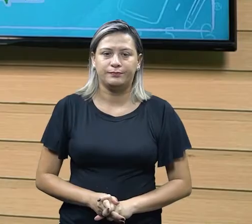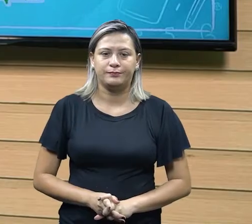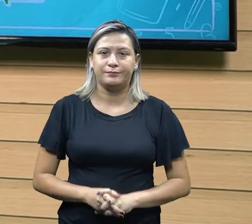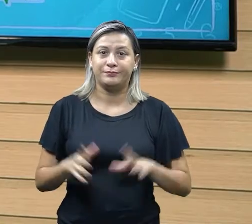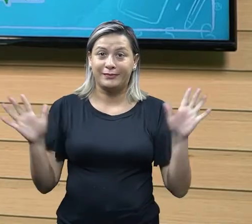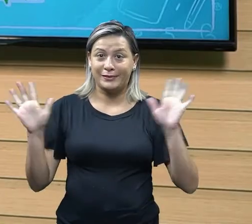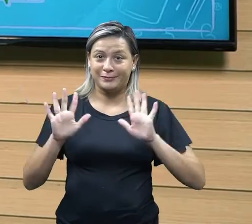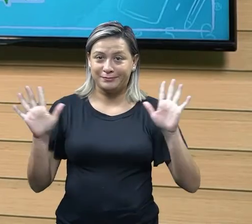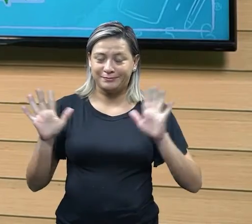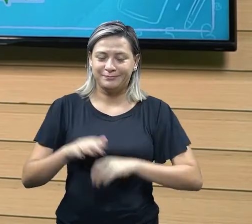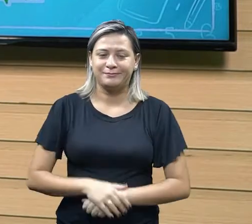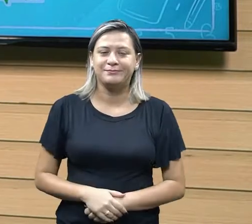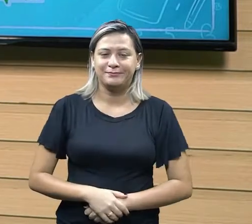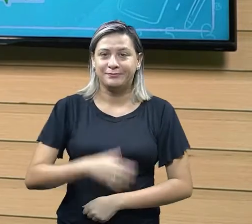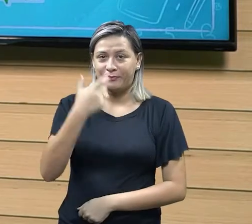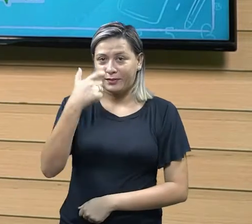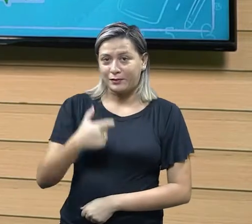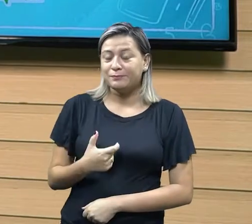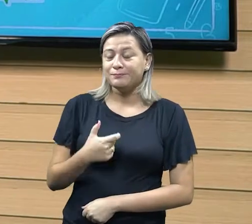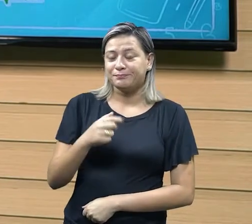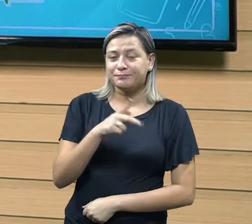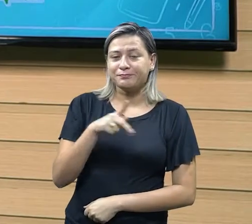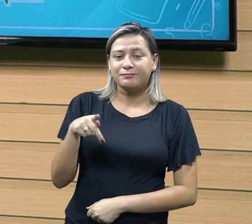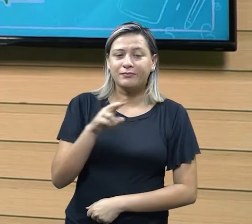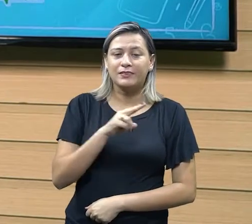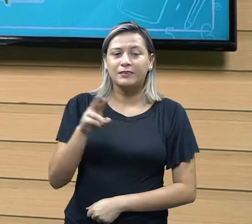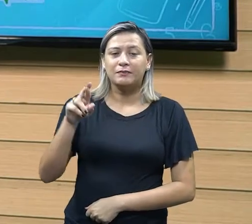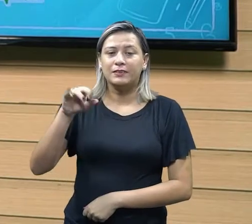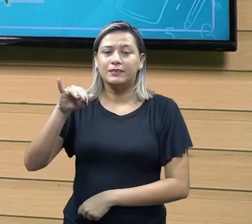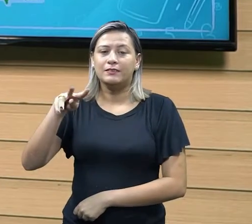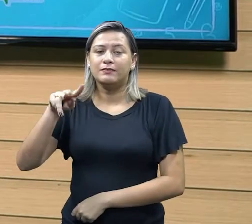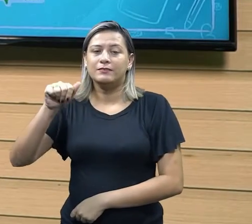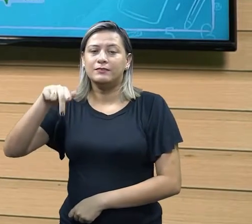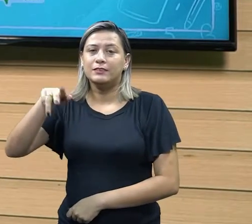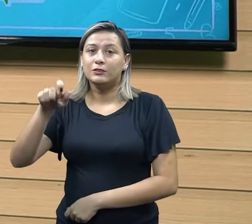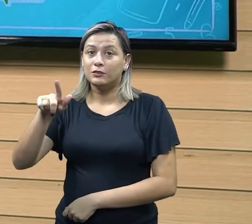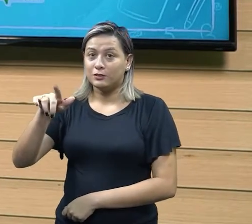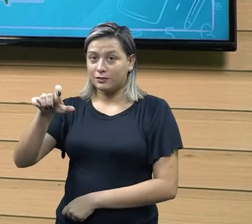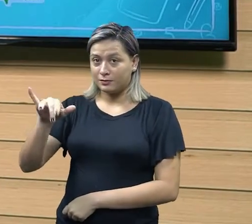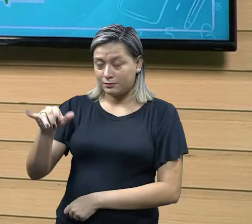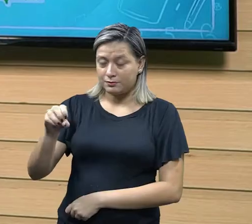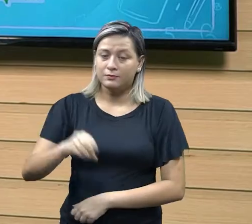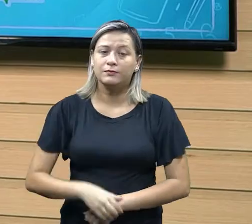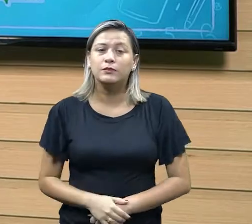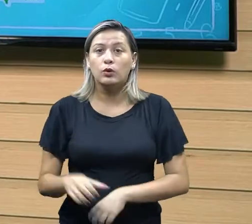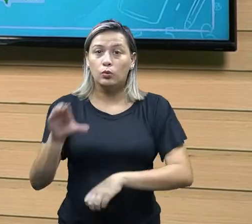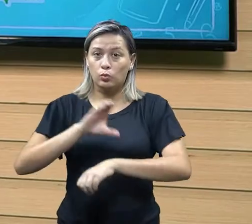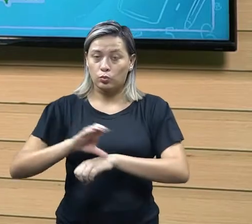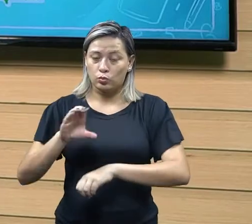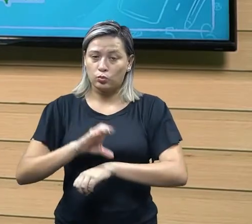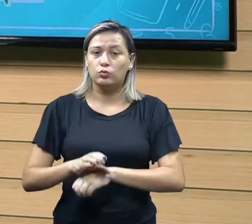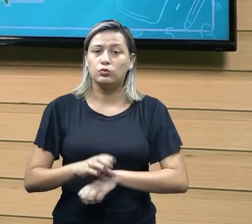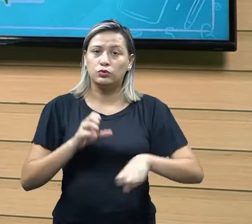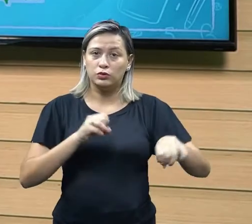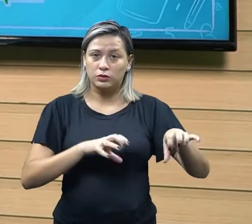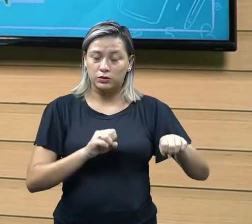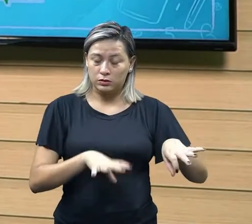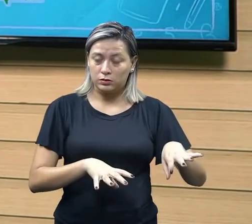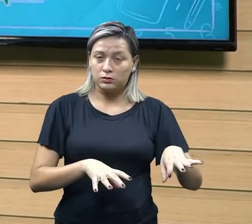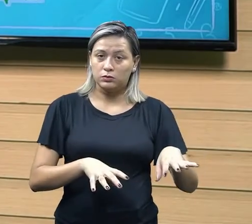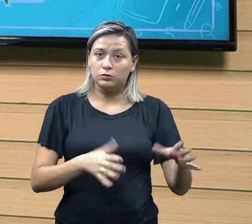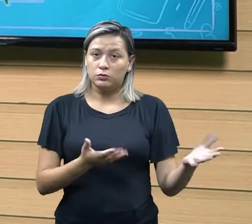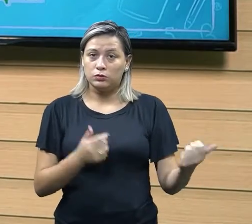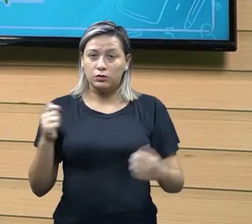Olá turma, eu sou o professor Rivangélio. Este é o nosso curso EJA EAD de Técnico em Eletrotécnica. Nós